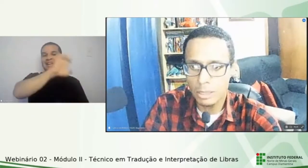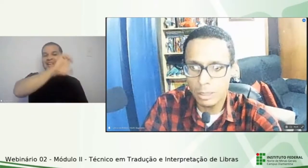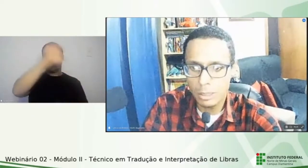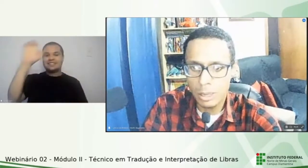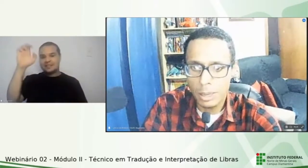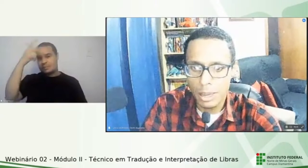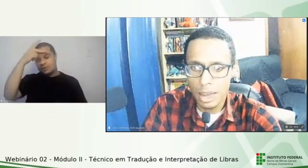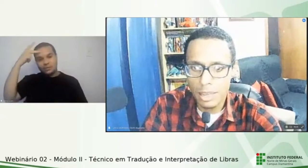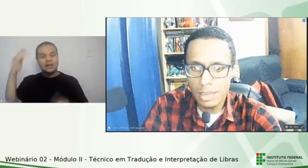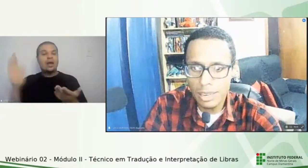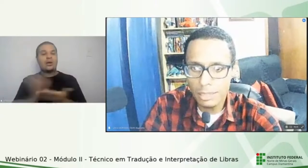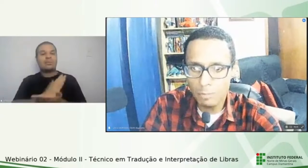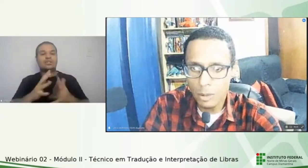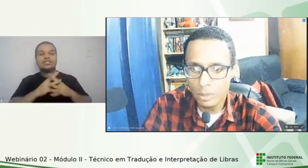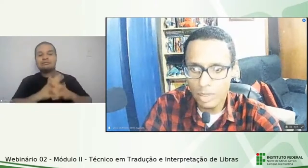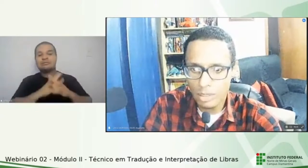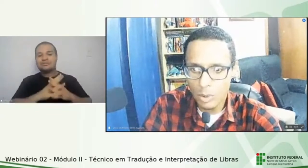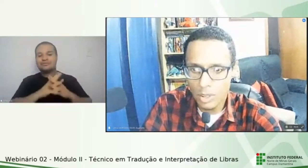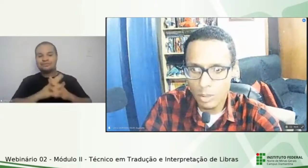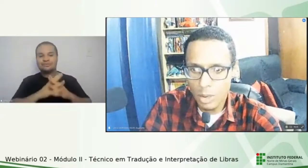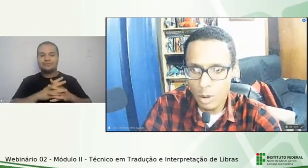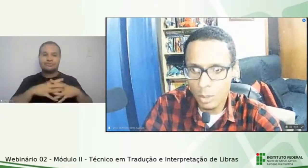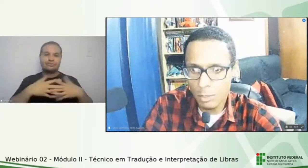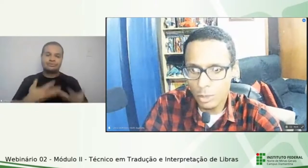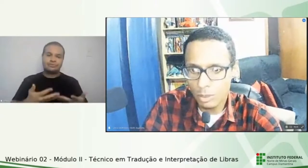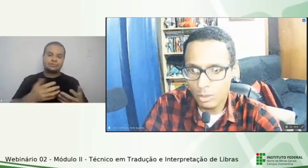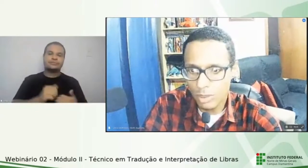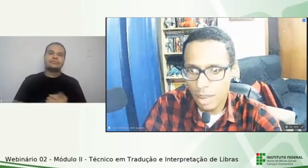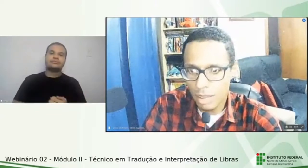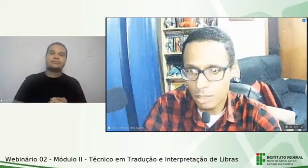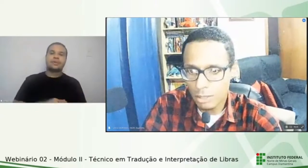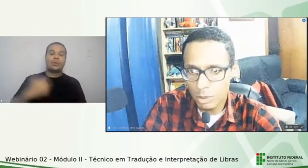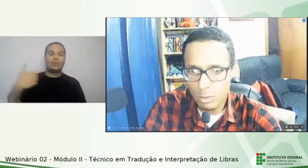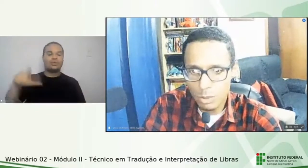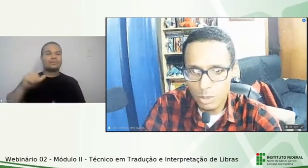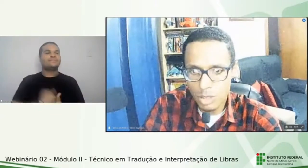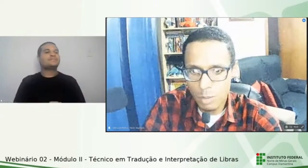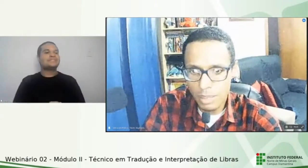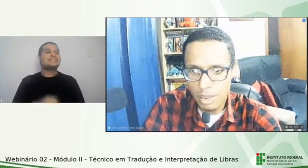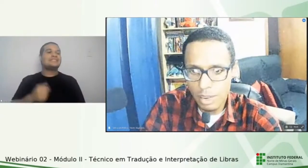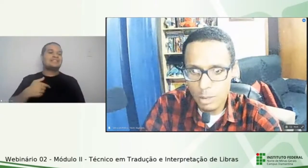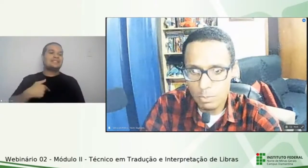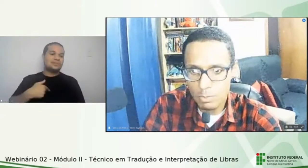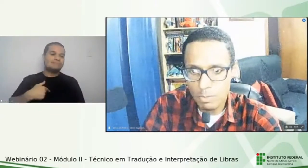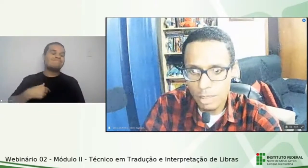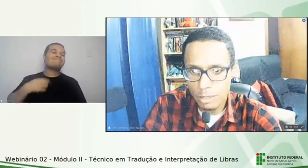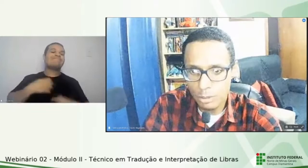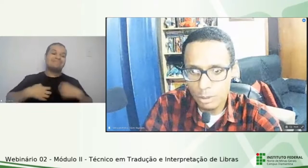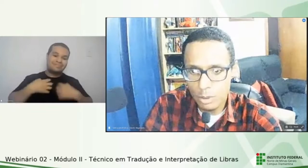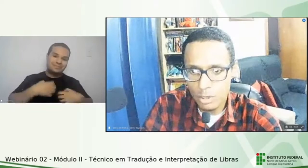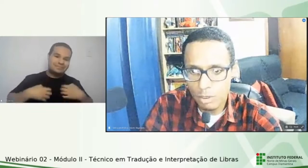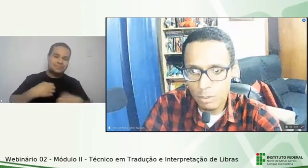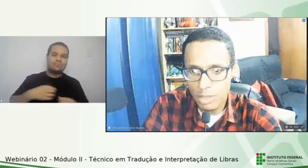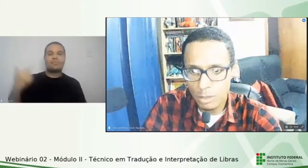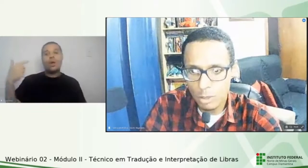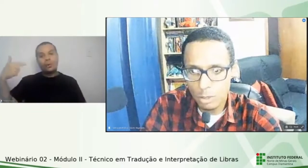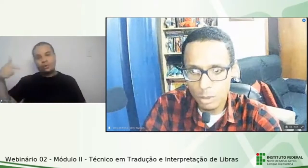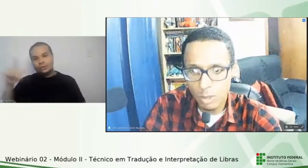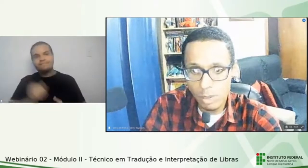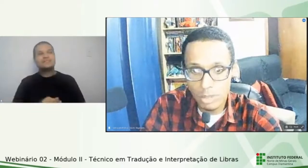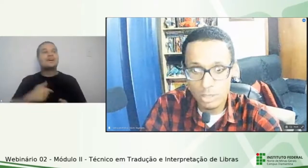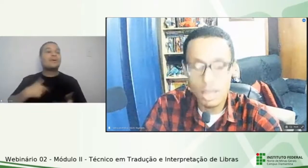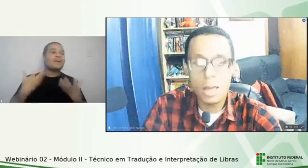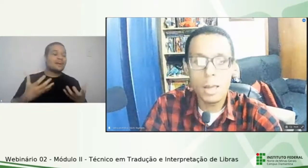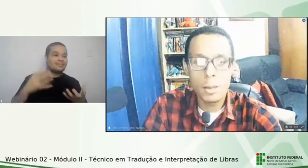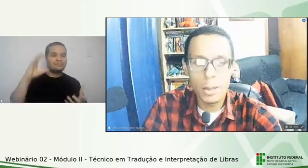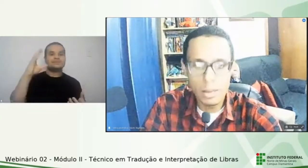exatamente. A Eliane pergunta, essa situação me incomoda muito. Flávia, estou em busca de aprender Libras para no futuro ser alfabetizador de surdo em